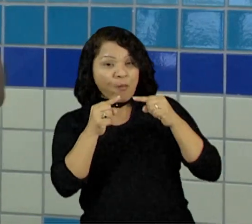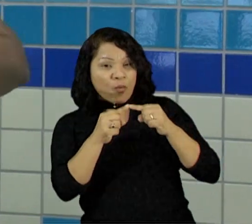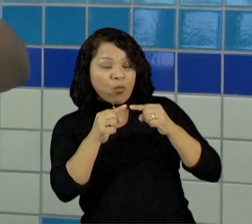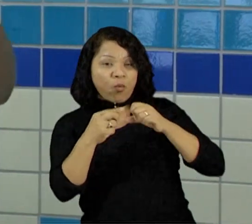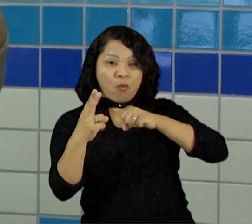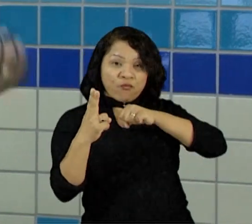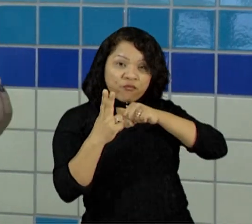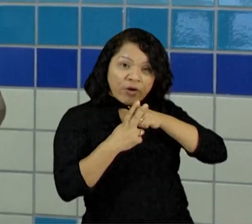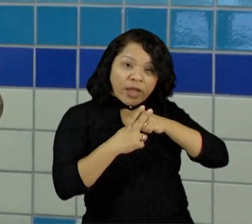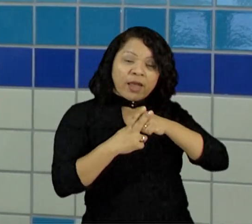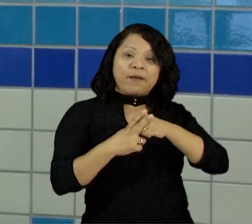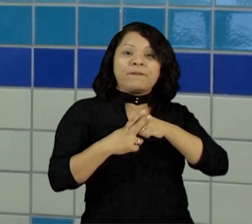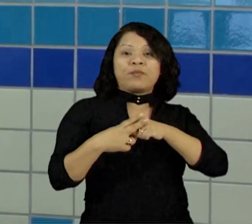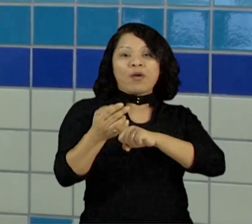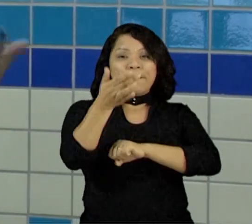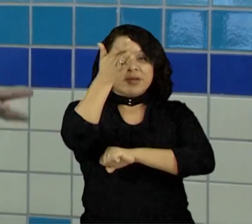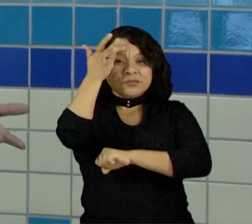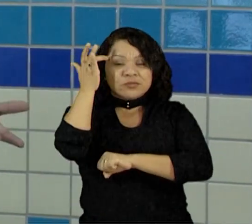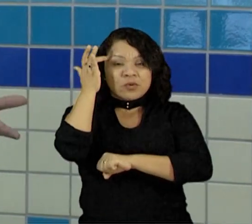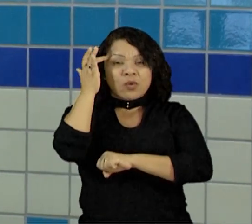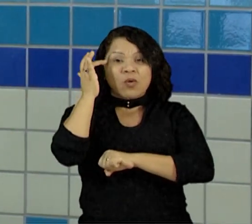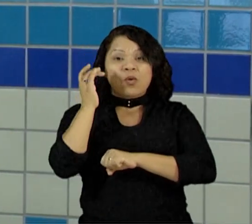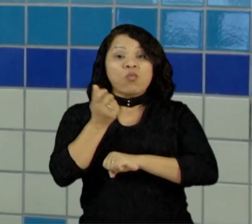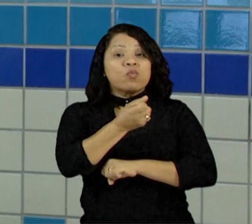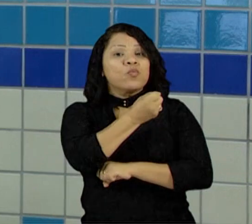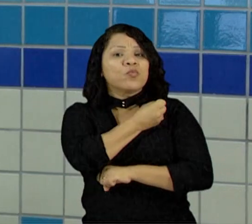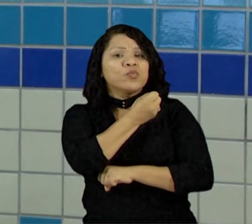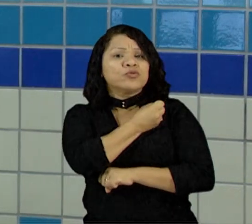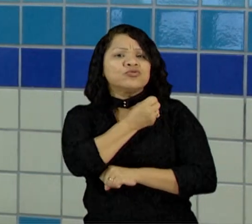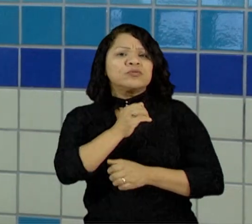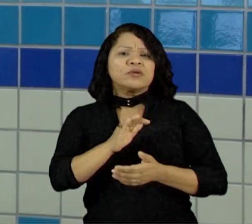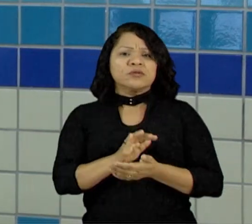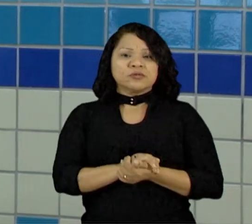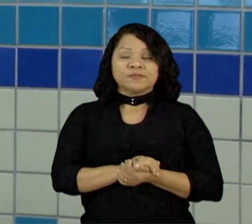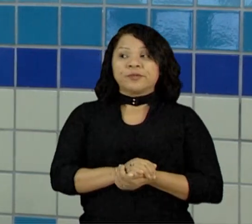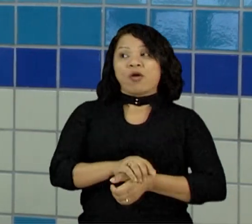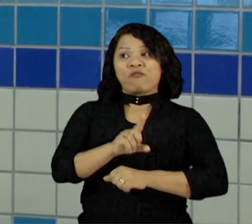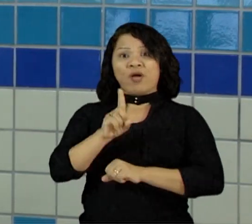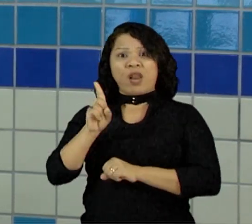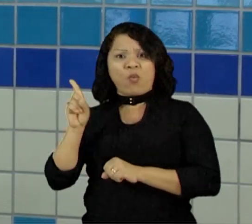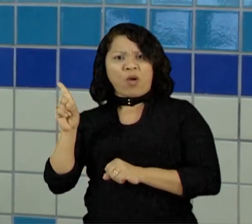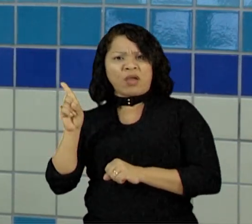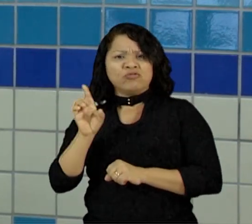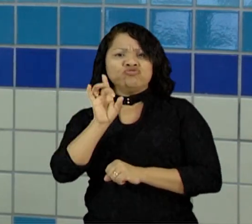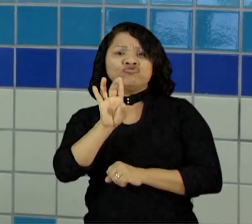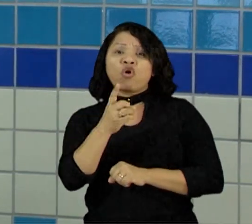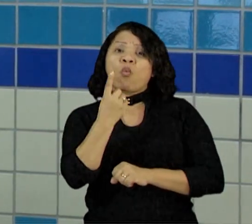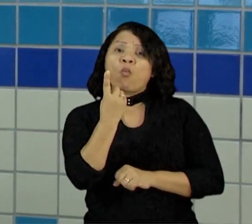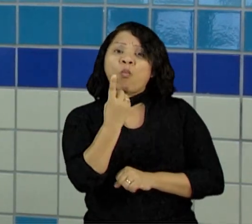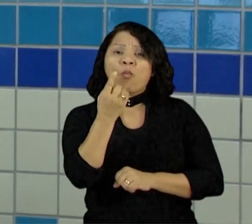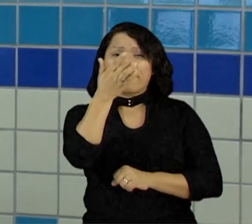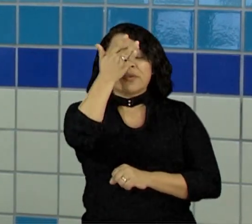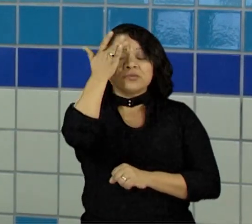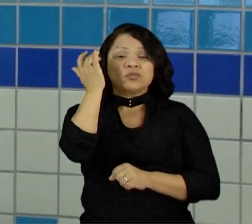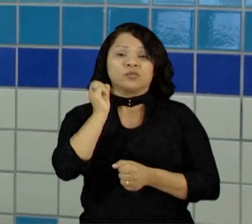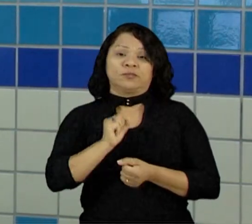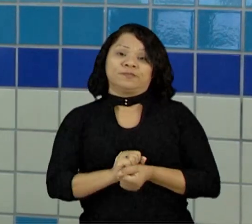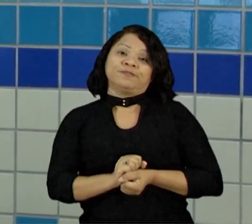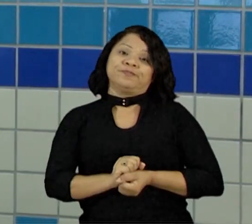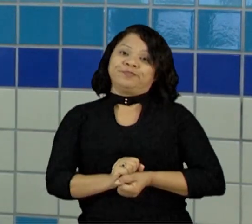verbo com a pessoa e a quantidade. Quando eu falo ele, eu falo apenas de uma pessoa. Quando eu